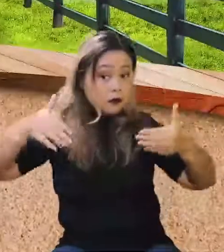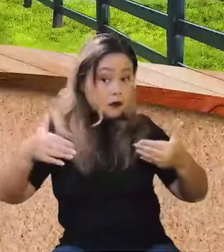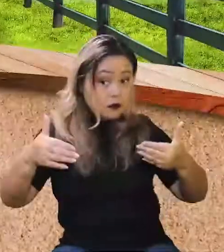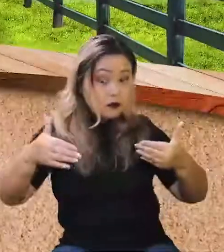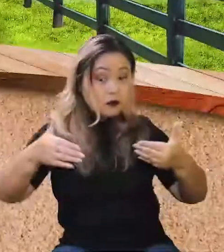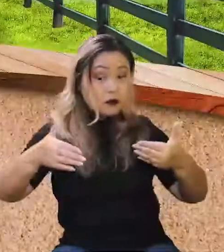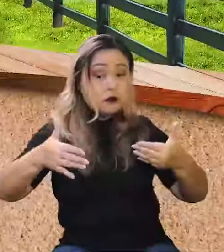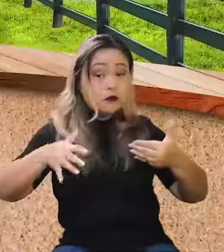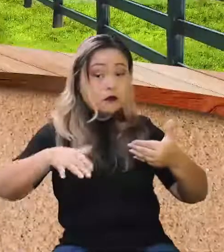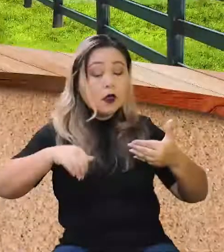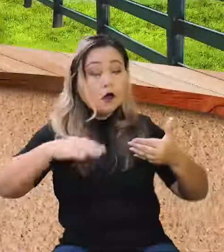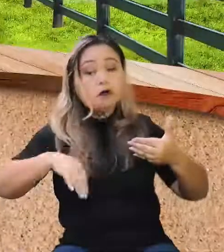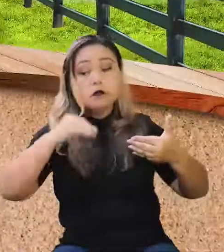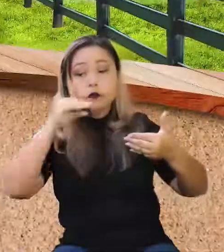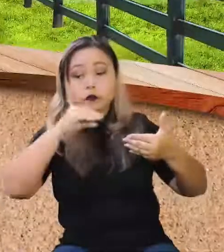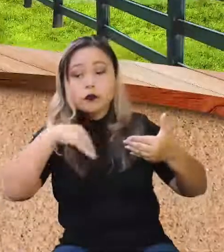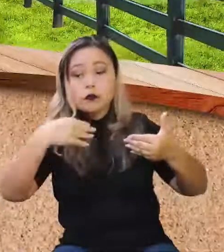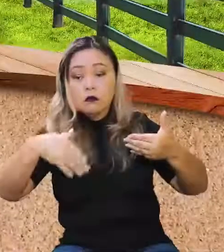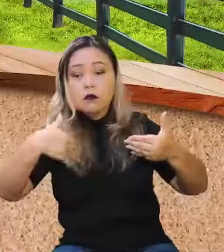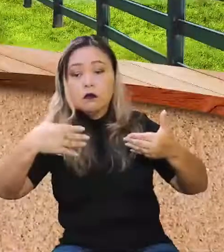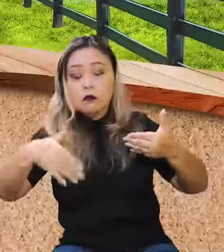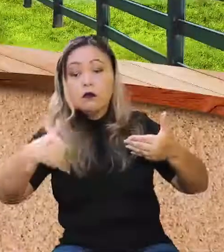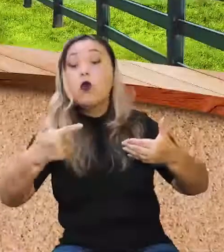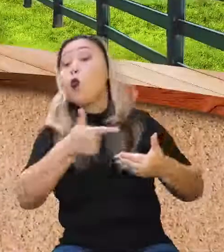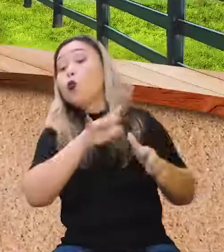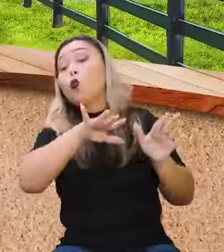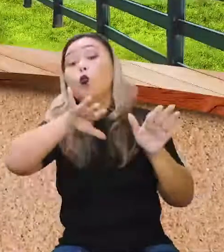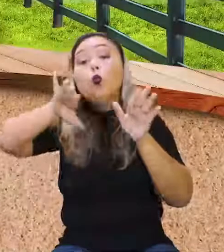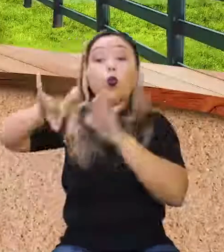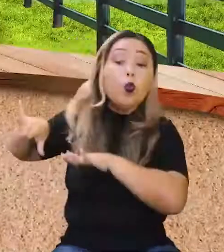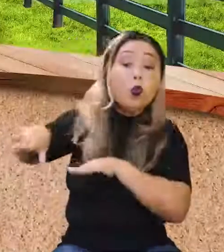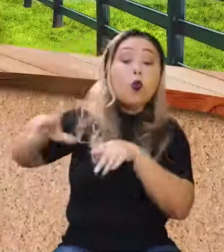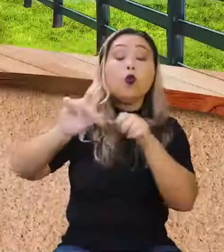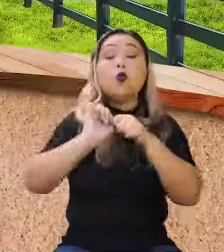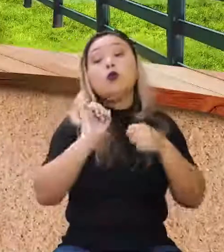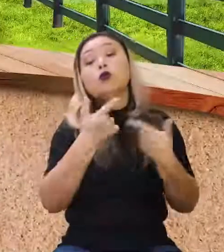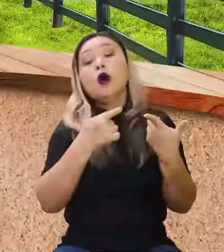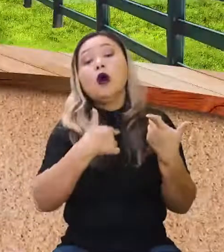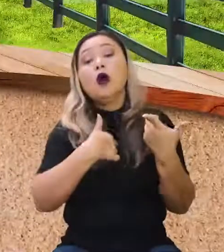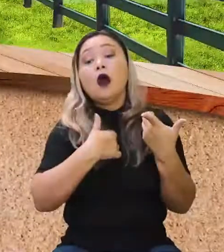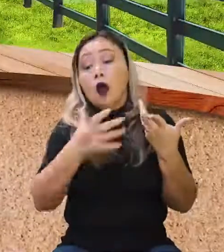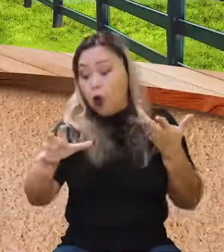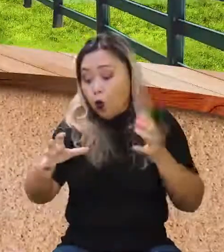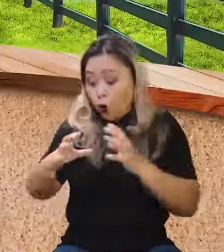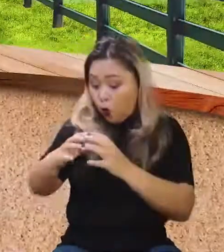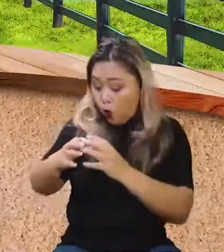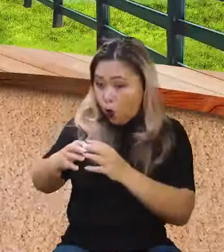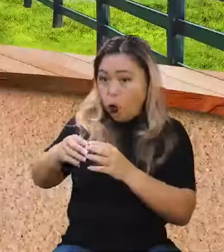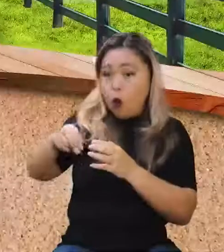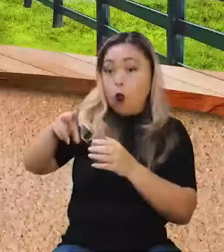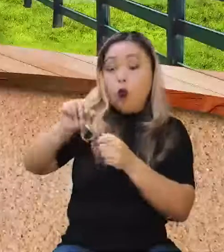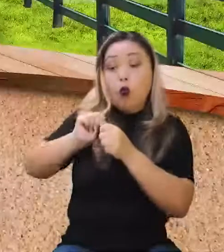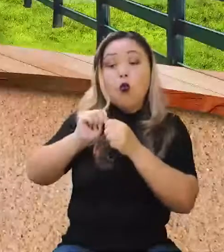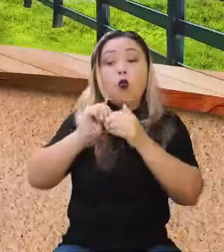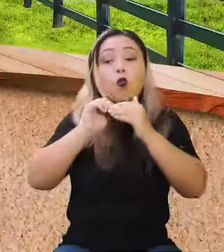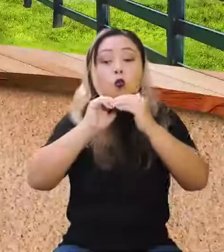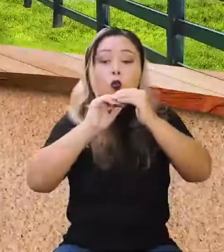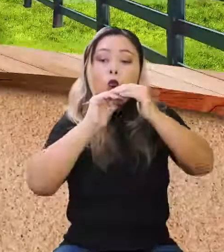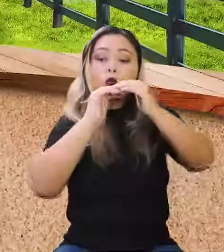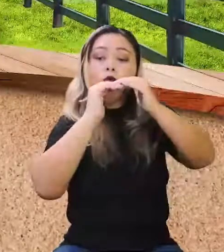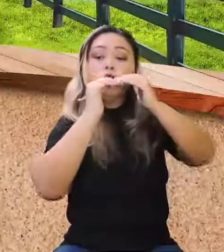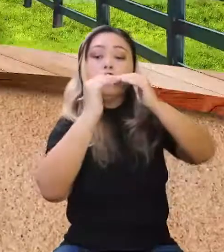choca, e tem um que não, que o criador, lá na criação, é retirado esses ovos e ele vai para